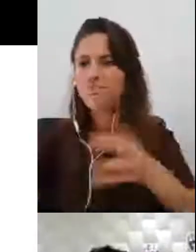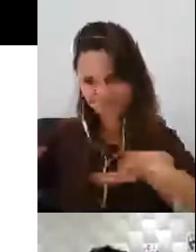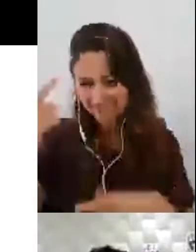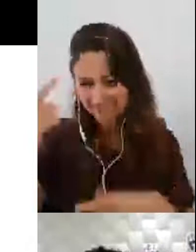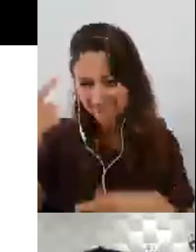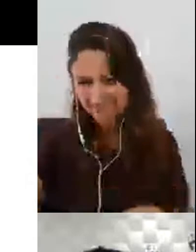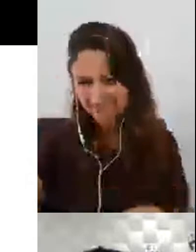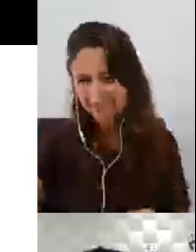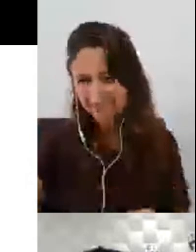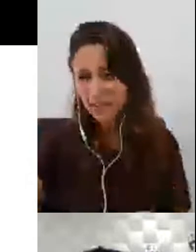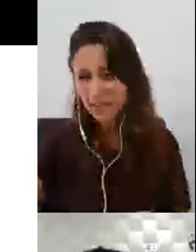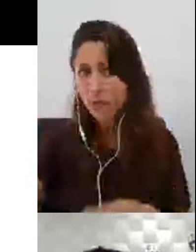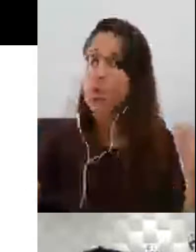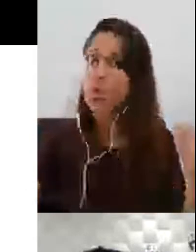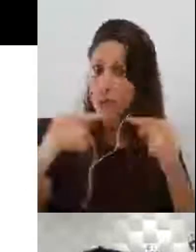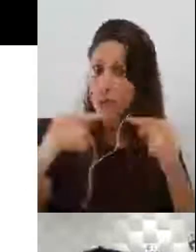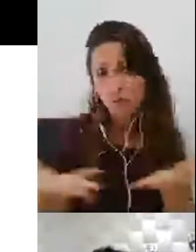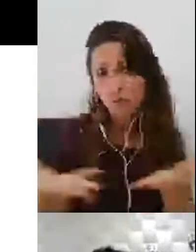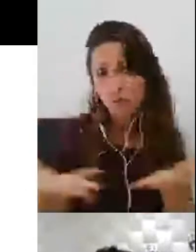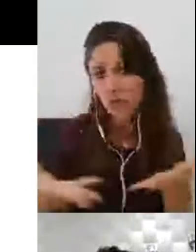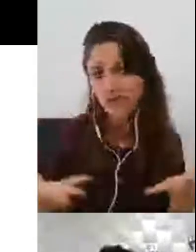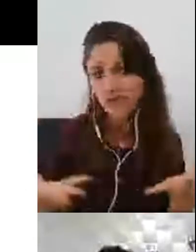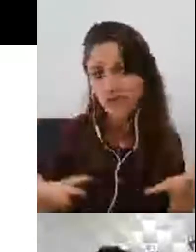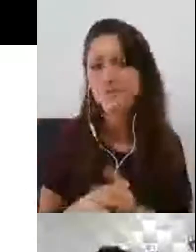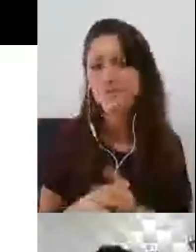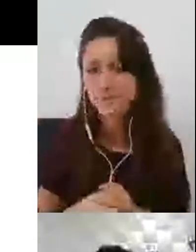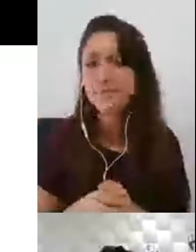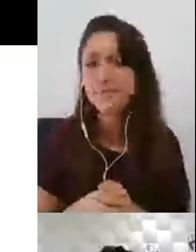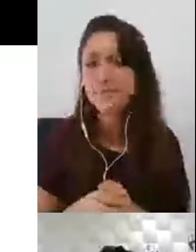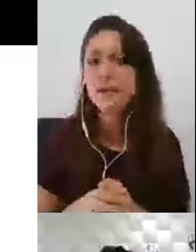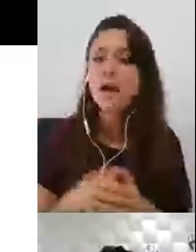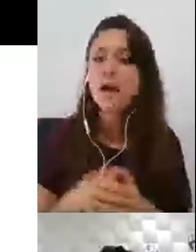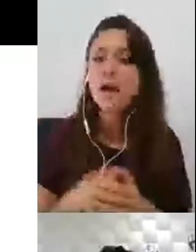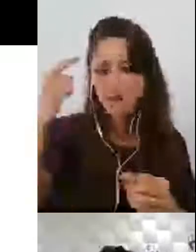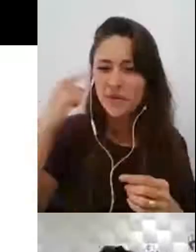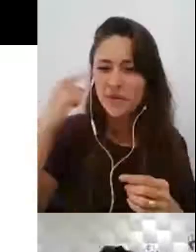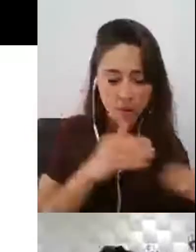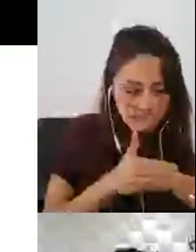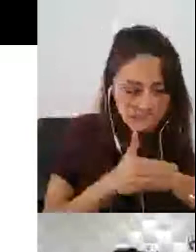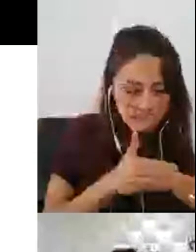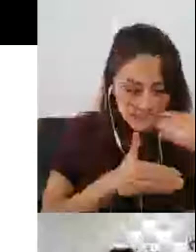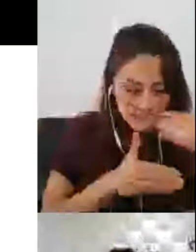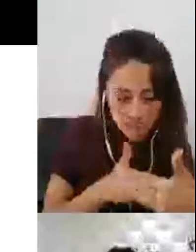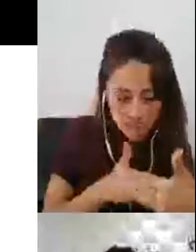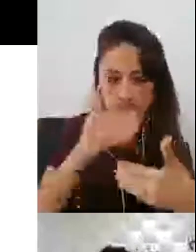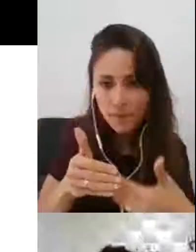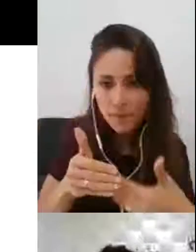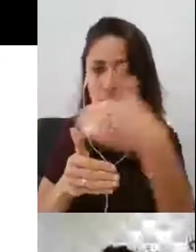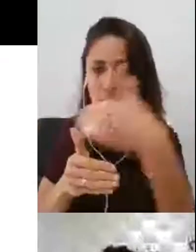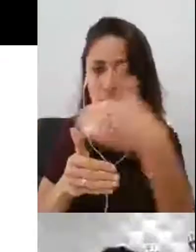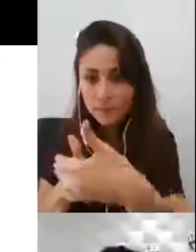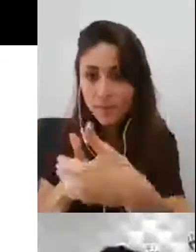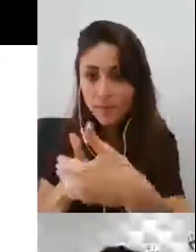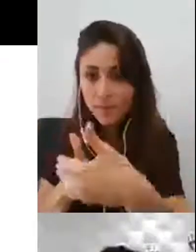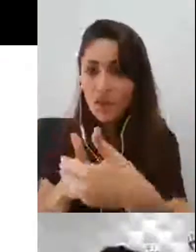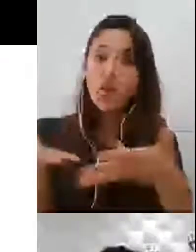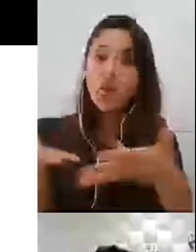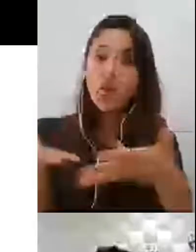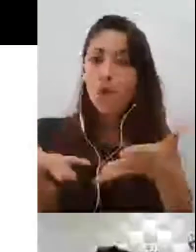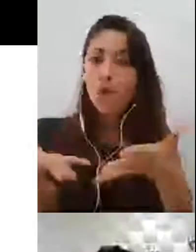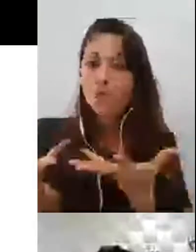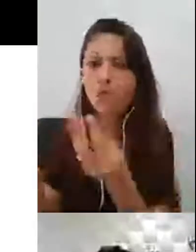os conceitos que hoje a gente está vivendo muito no mercado. Então, se a gente olhar, né, várias empresas, elas estão muito